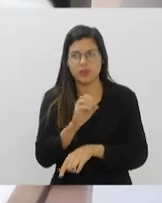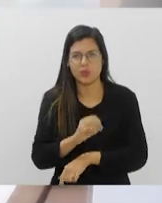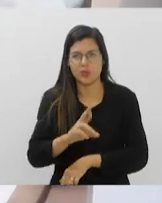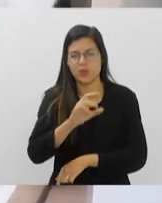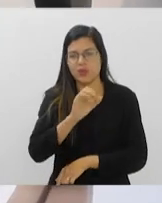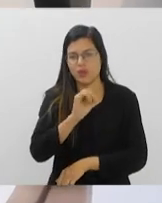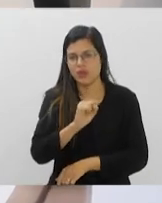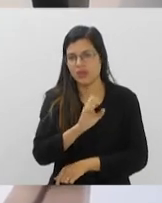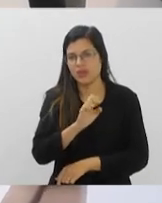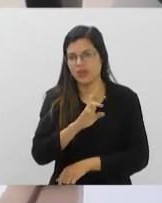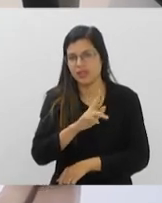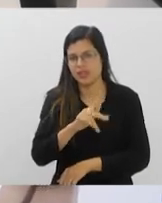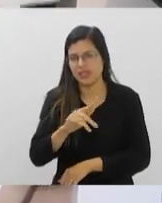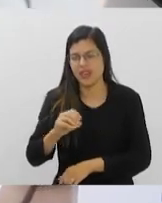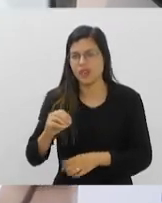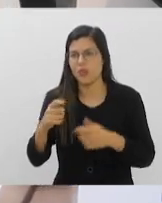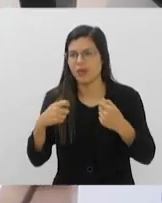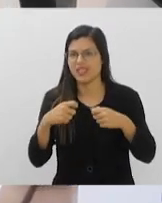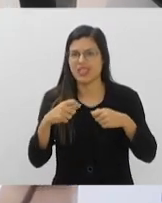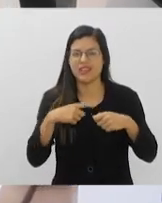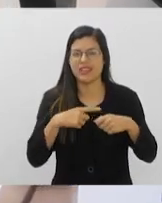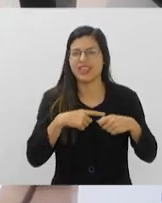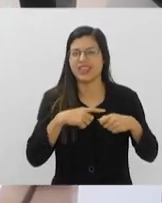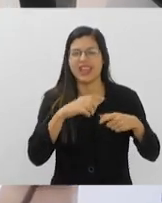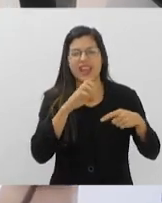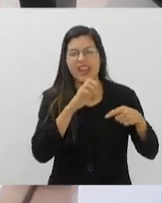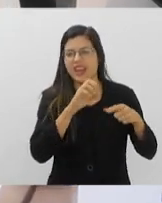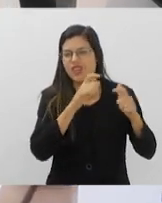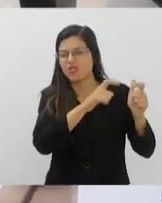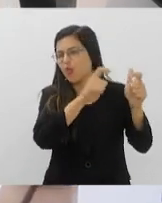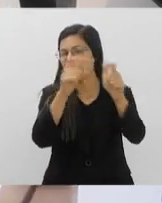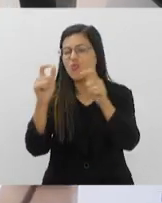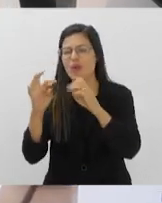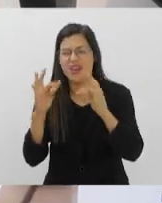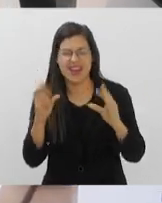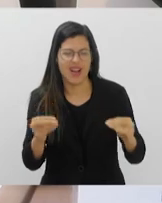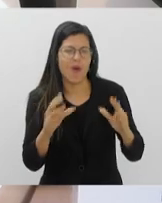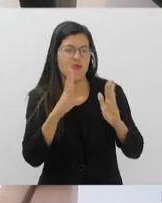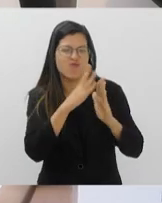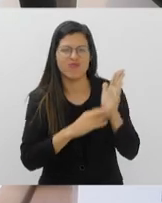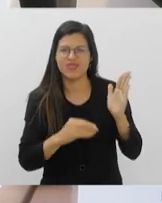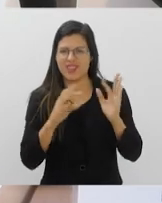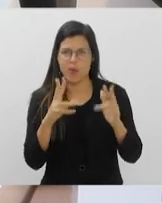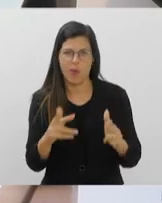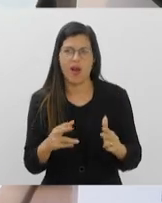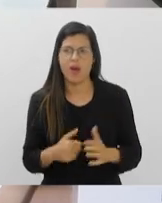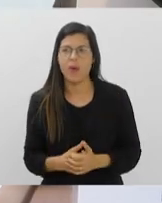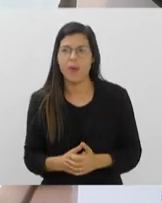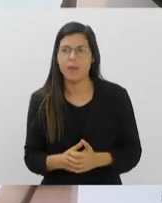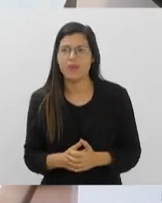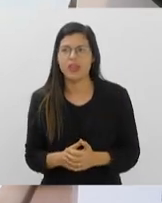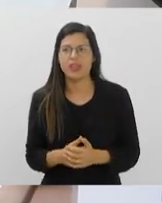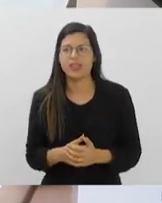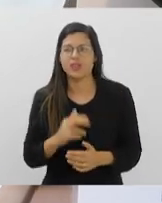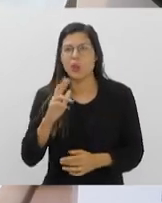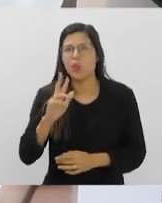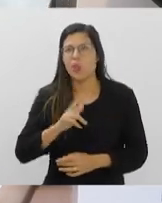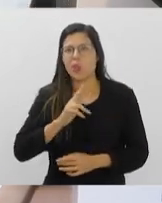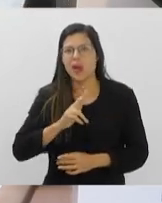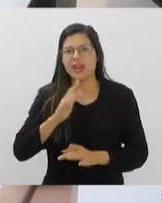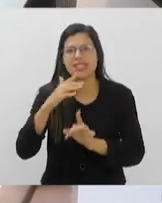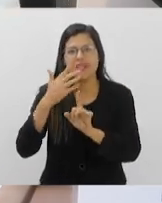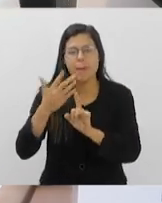Sérgio né espalhadinho Por tudo quanto é canto eh a gente idolatra no sentido de idolatria não a gente eh